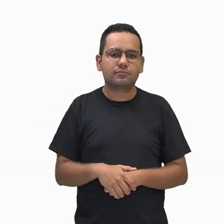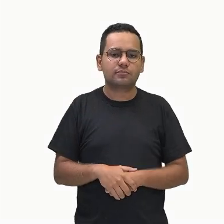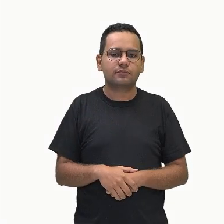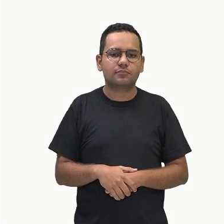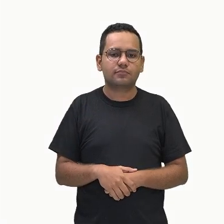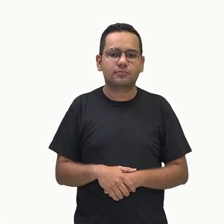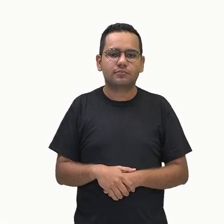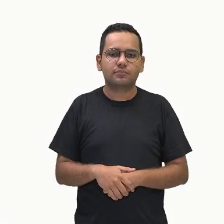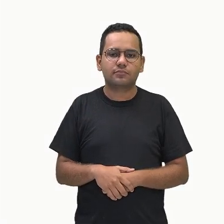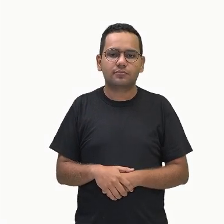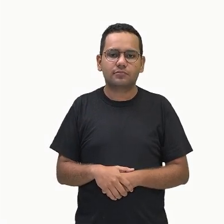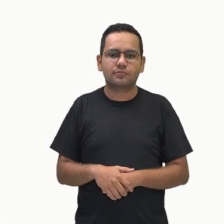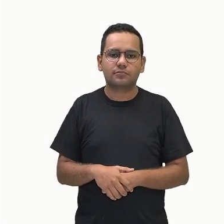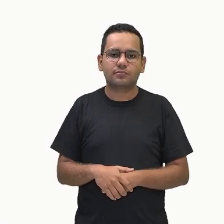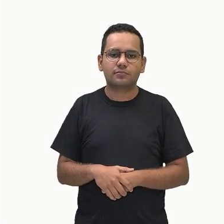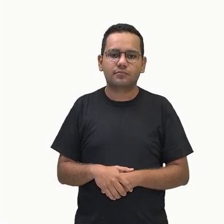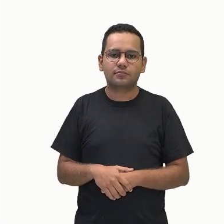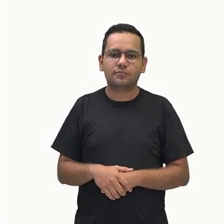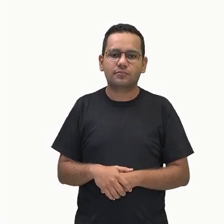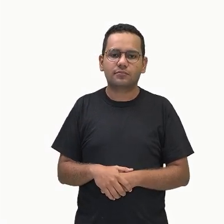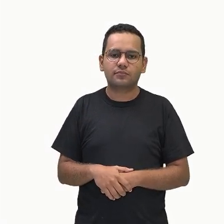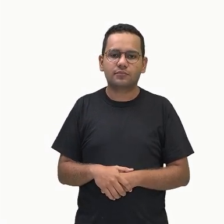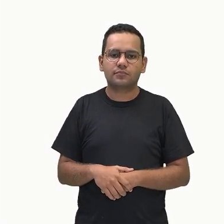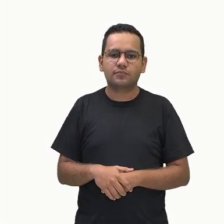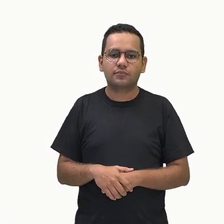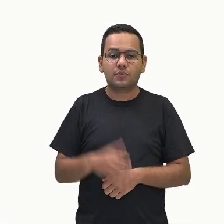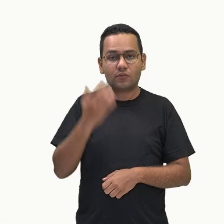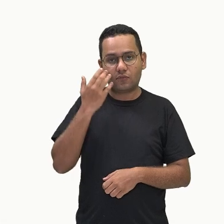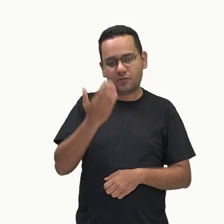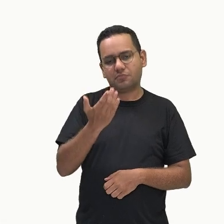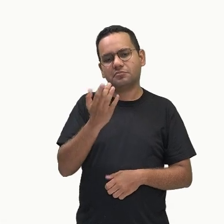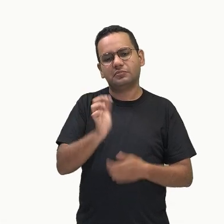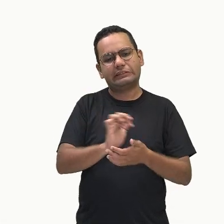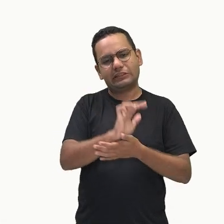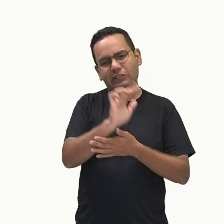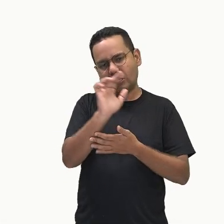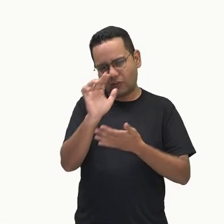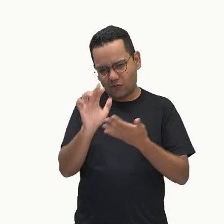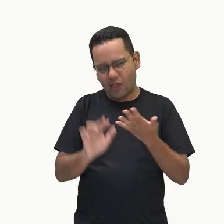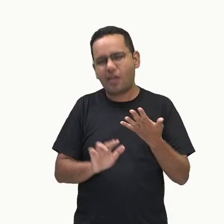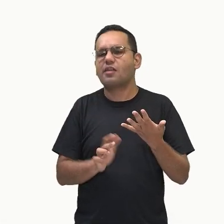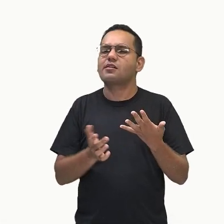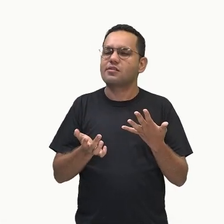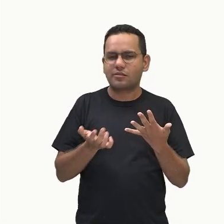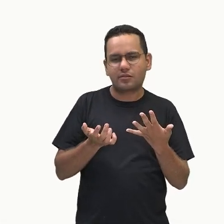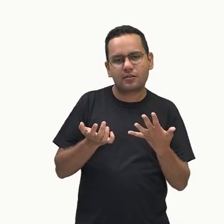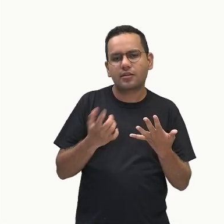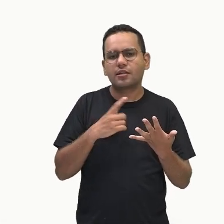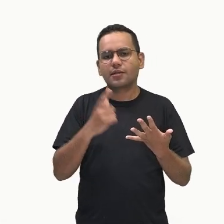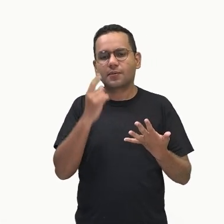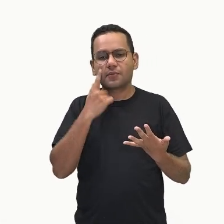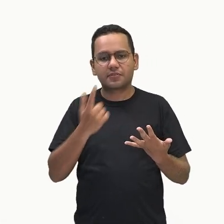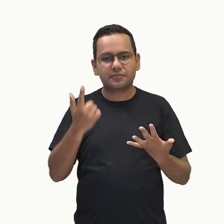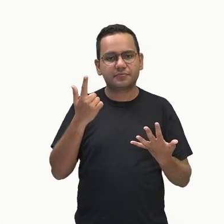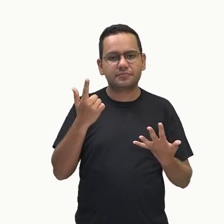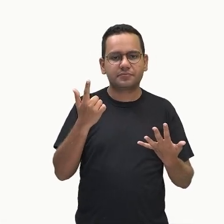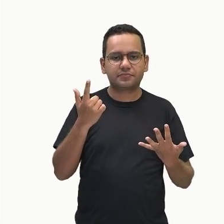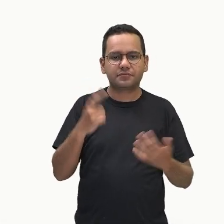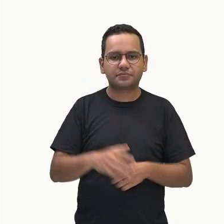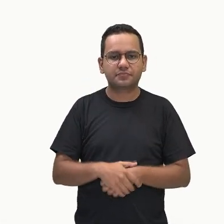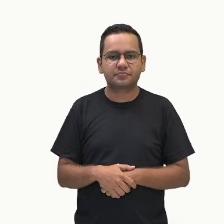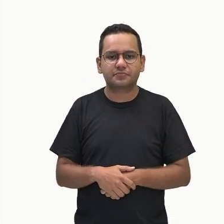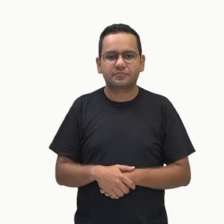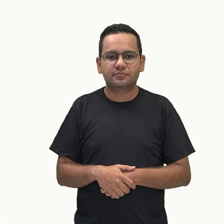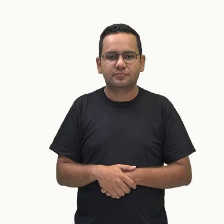inanimados. Observe com atenção eles na imagem. De um lado nós temos vários seres vivos, né? Tigre, aranha, temos uma árvore,